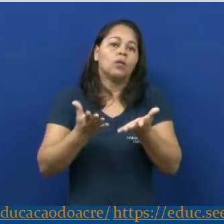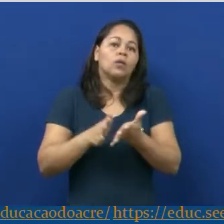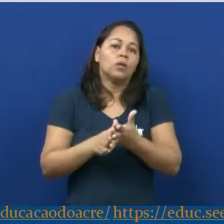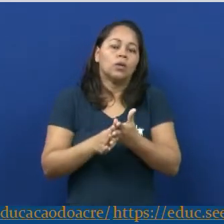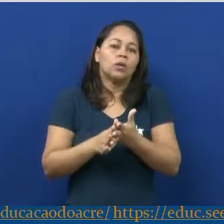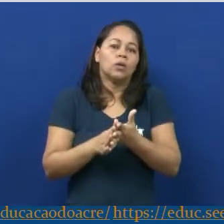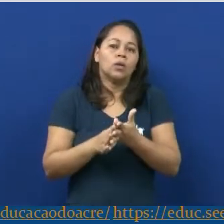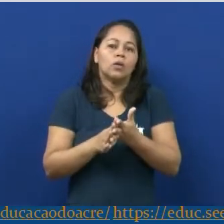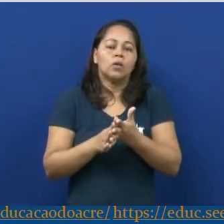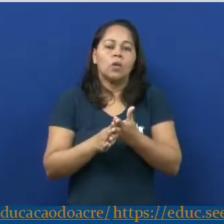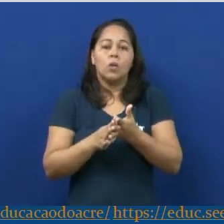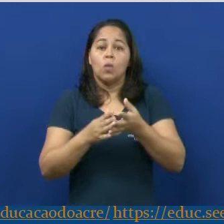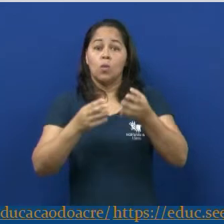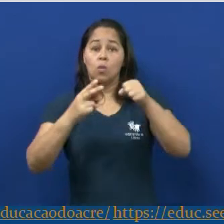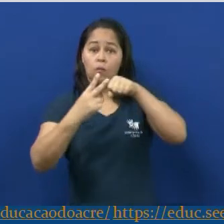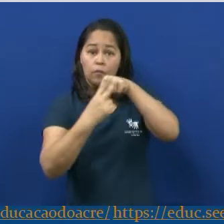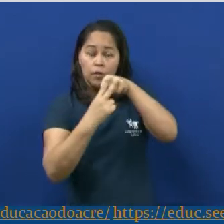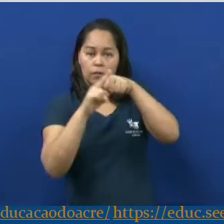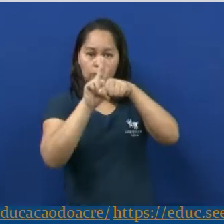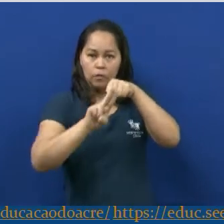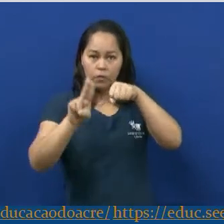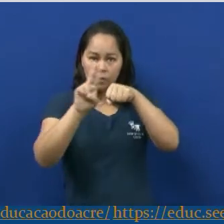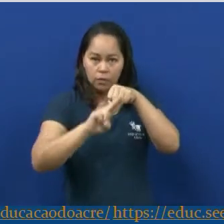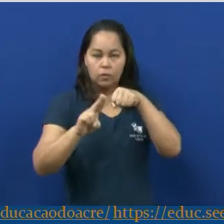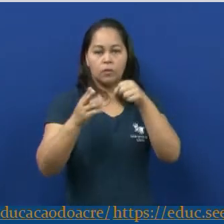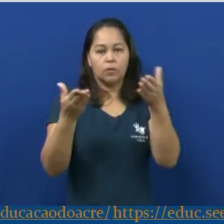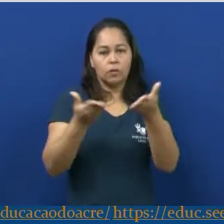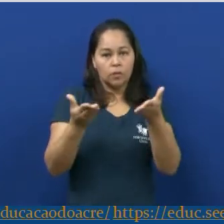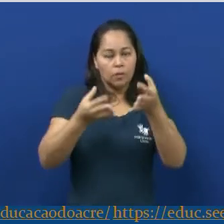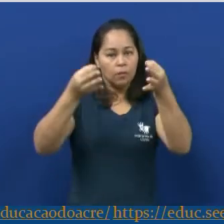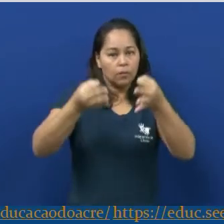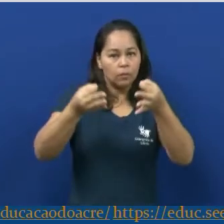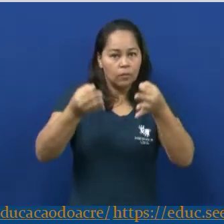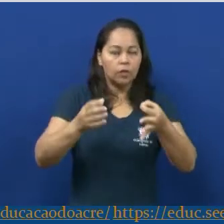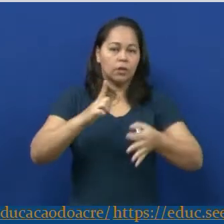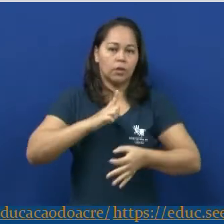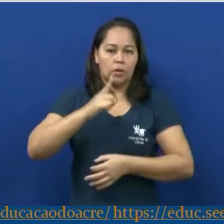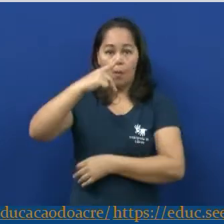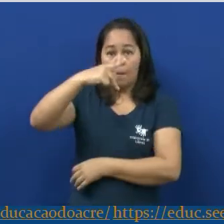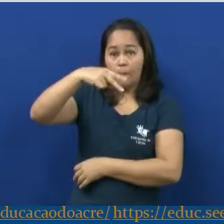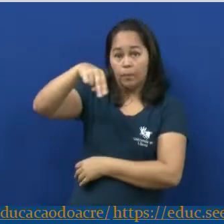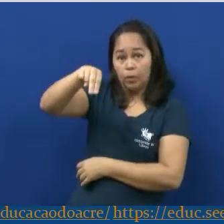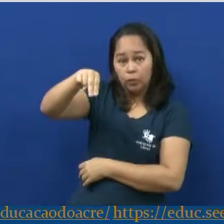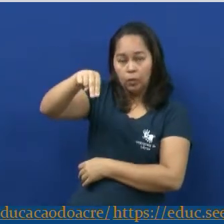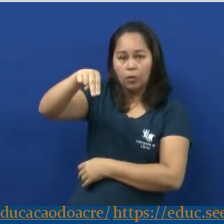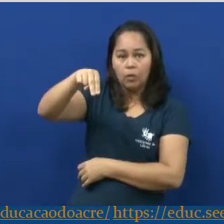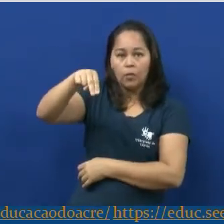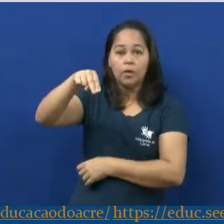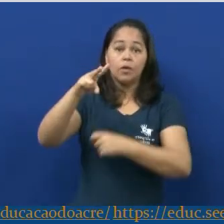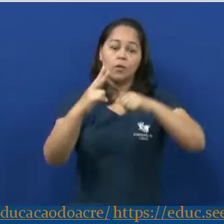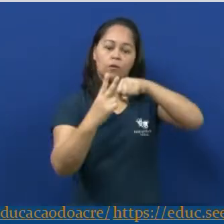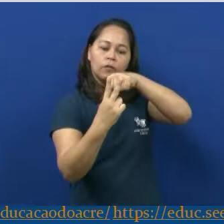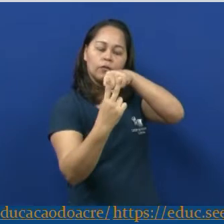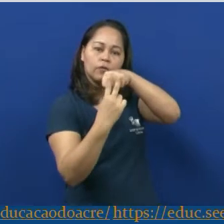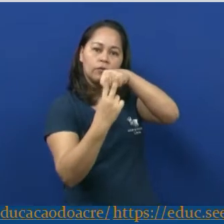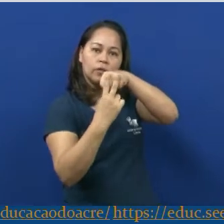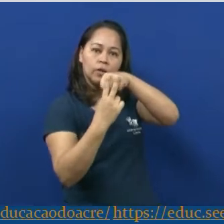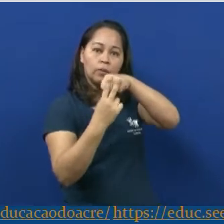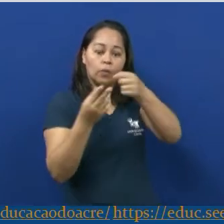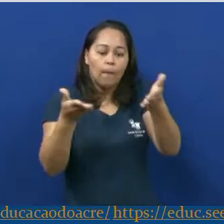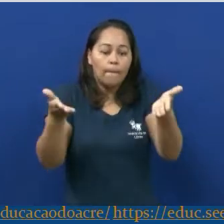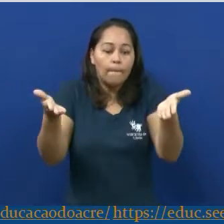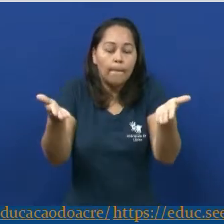solta do present perfect a gente usa o pronome e o verbo auxiliar no